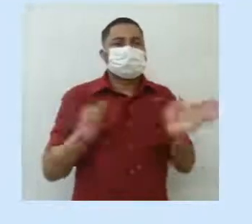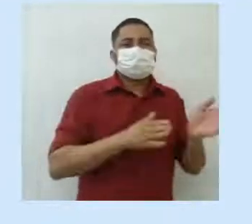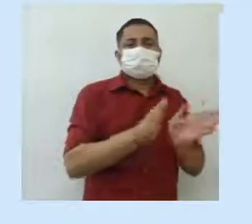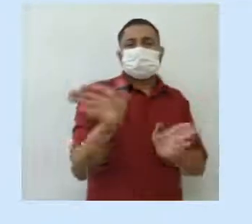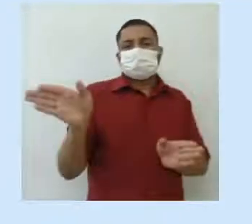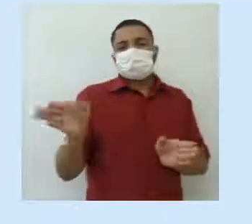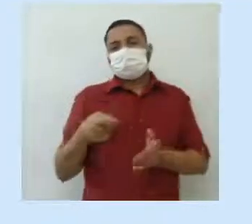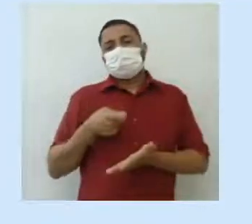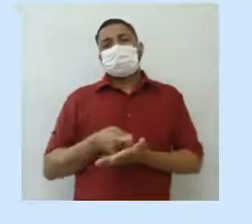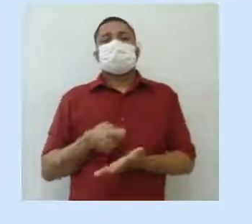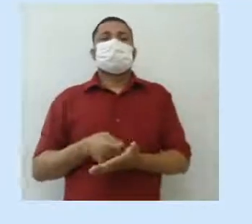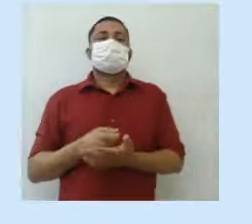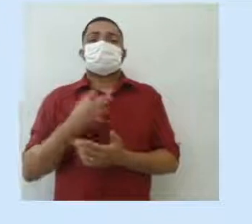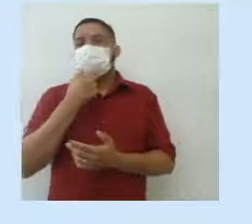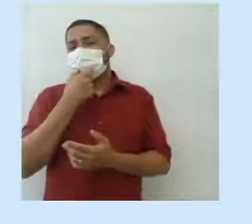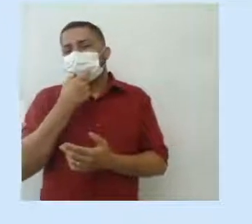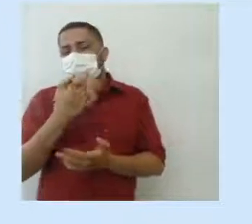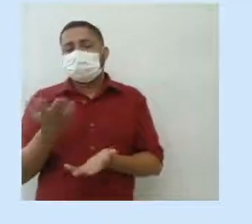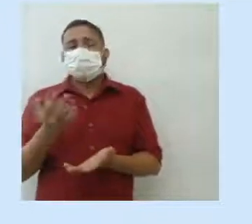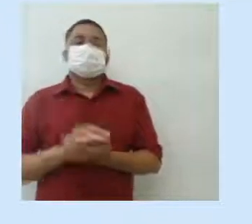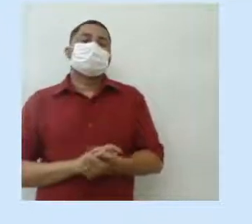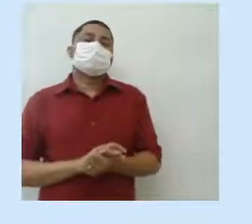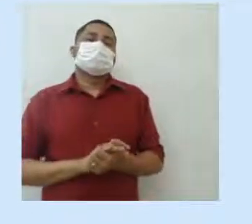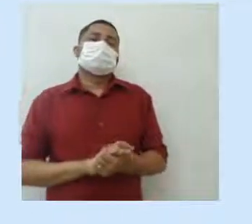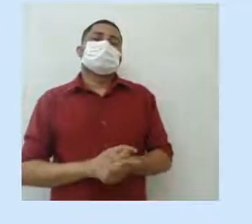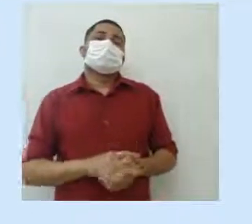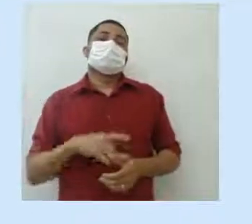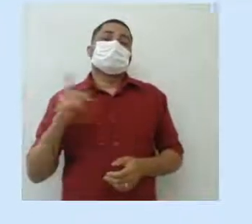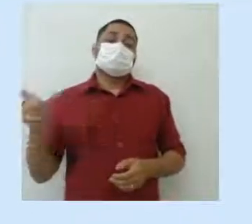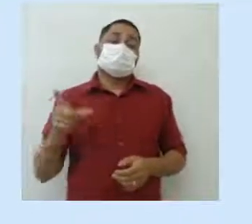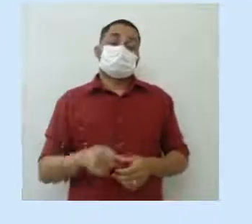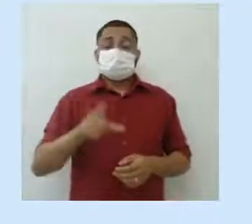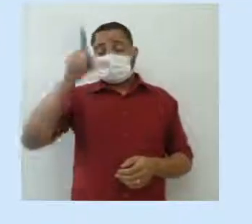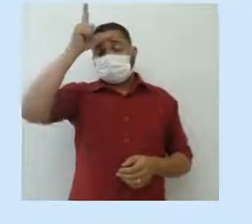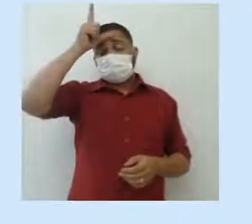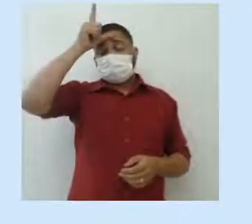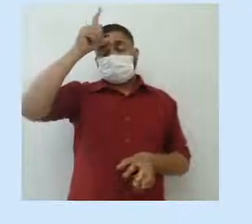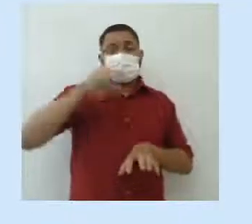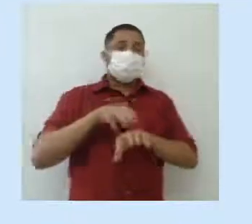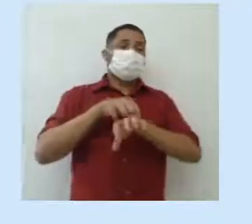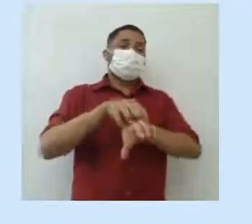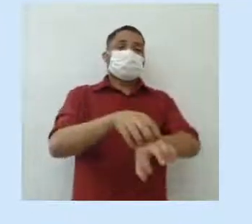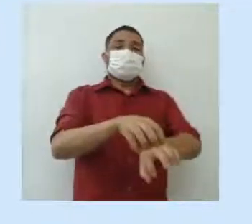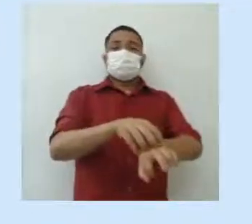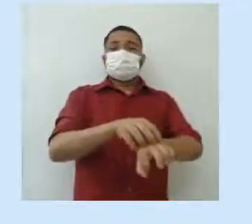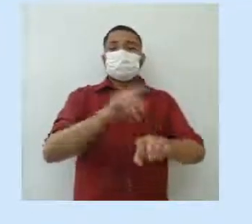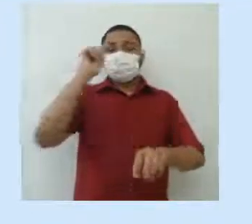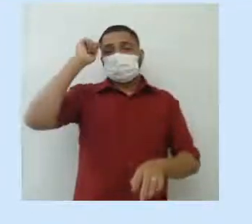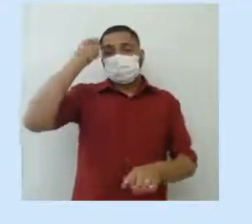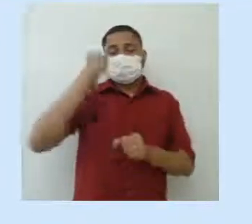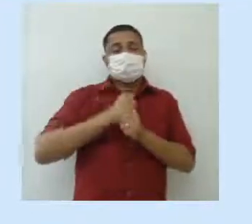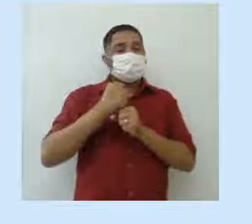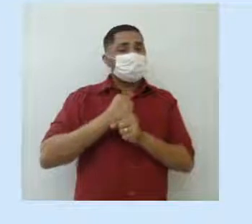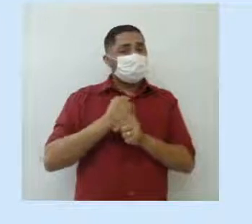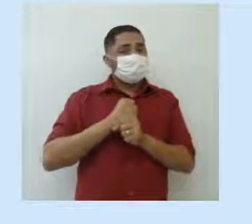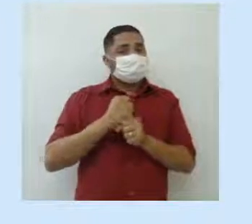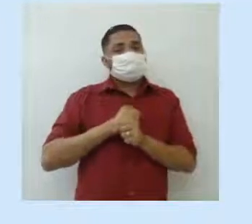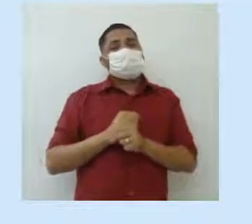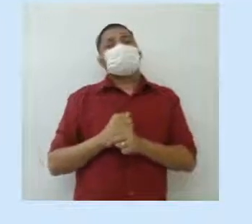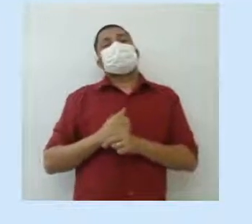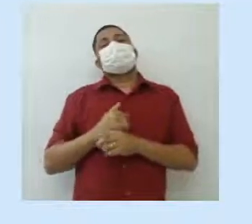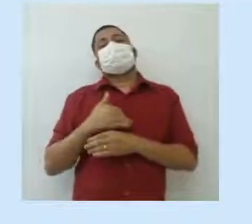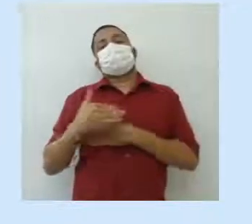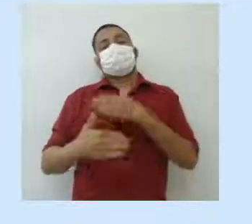pressões inglesas. Na Inglaterra, após liderar o tráfico negreiro por muitos anos, passou